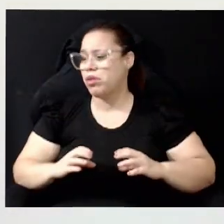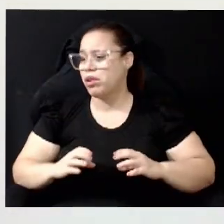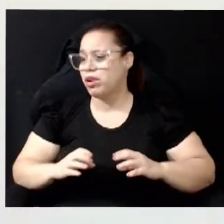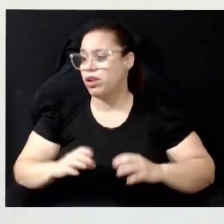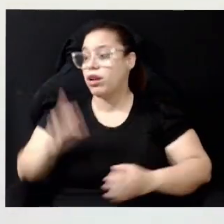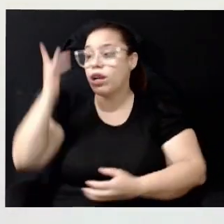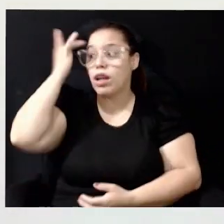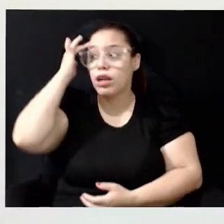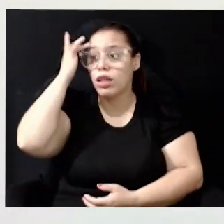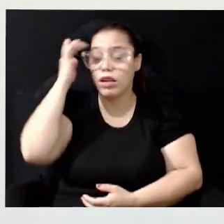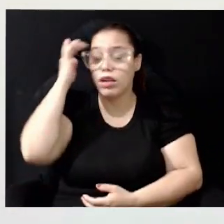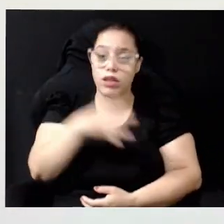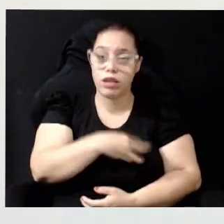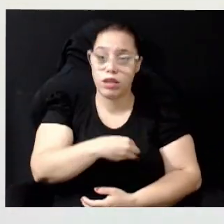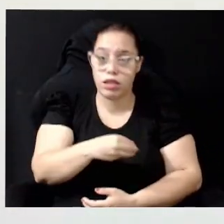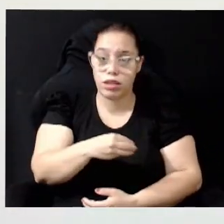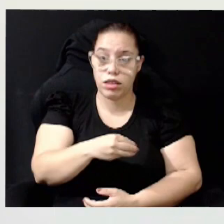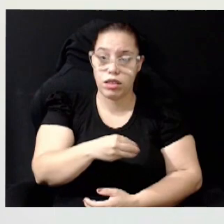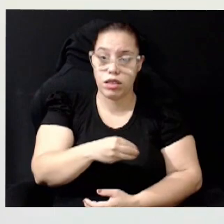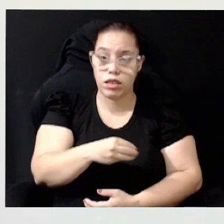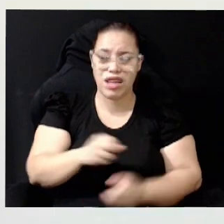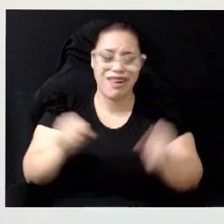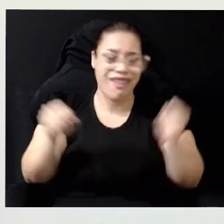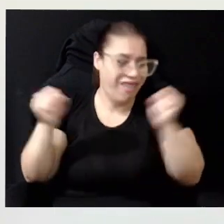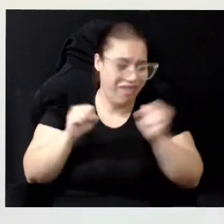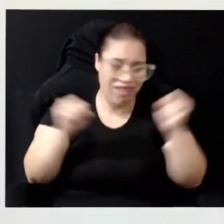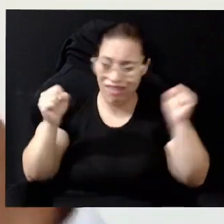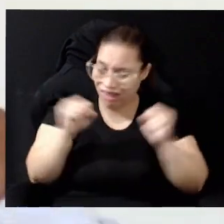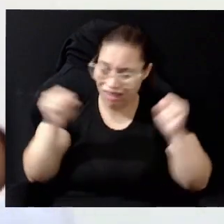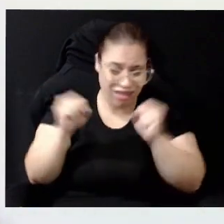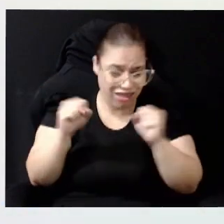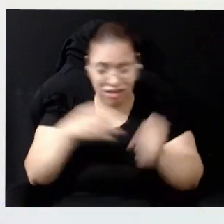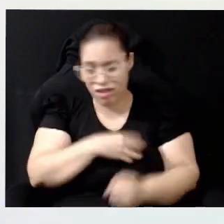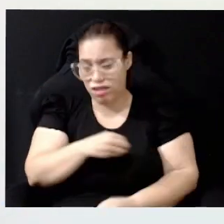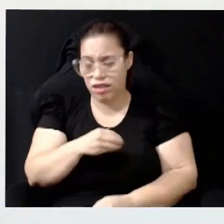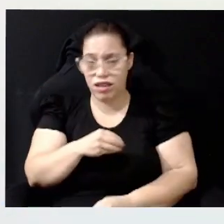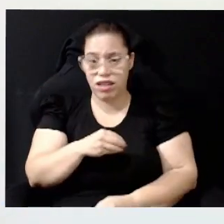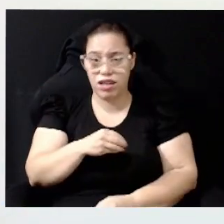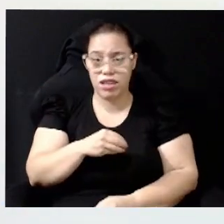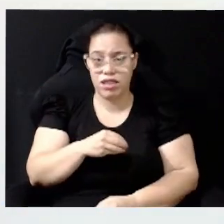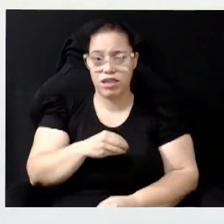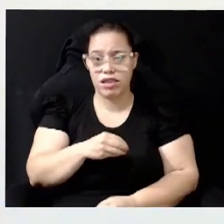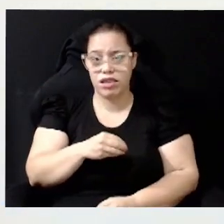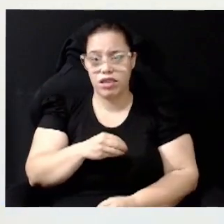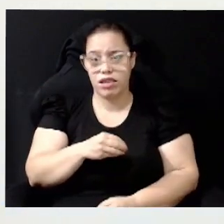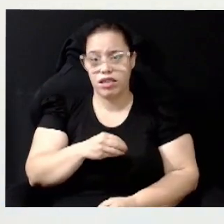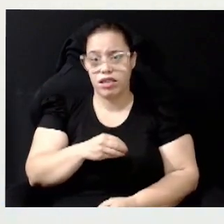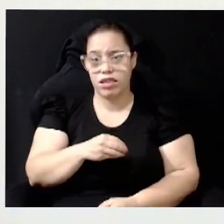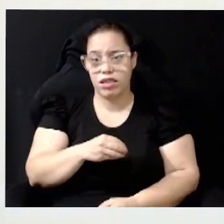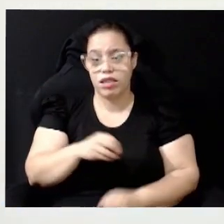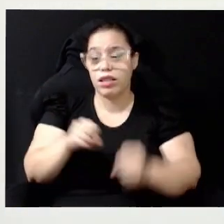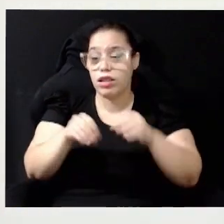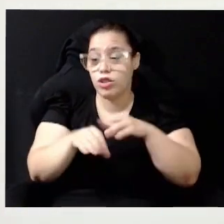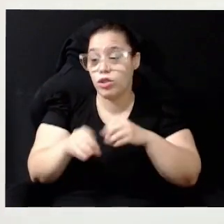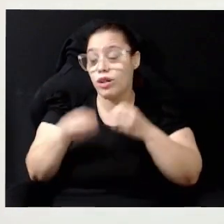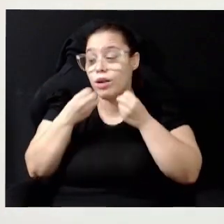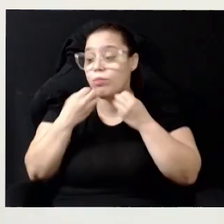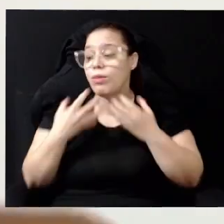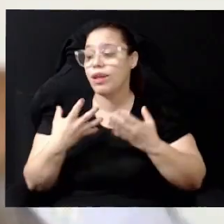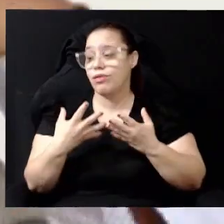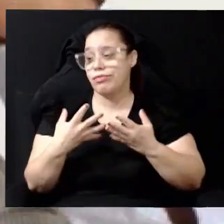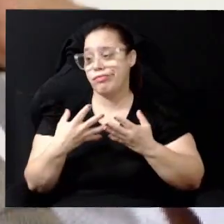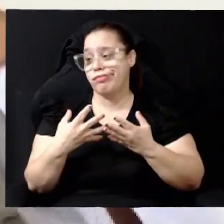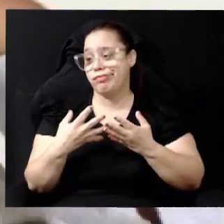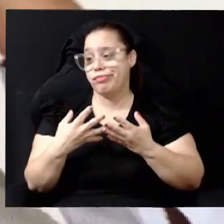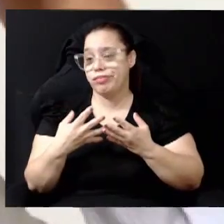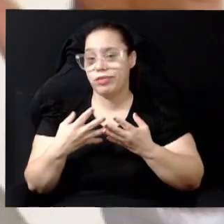que o filho dela fazia esse comportamento por conta da incapacidade dela de educar ele bem. Então ela